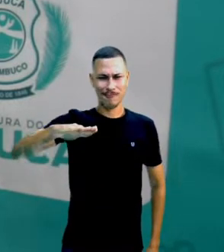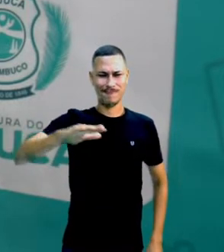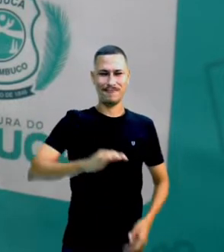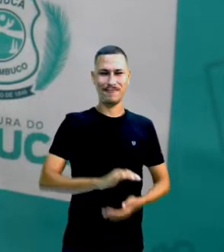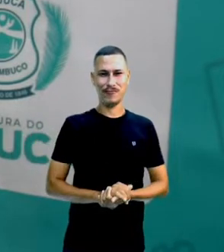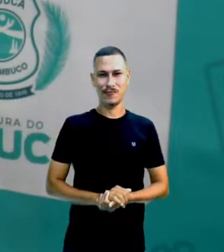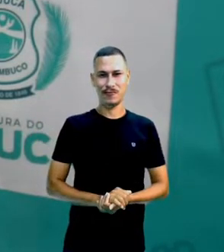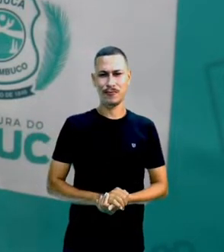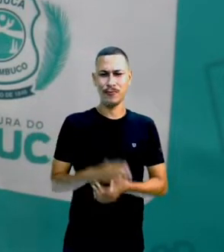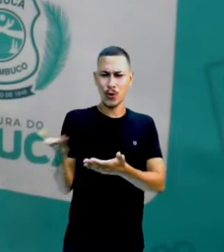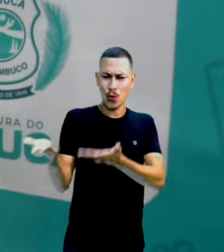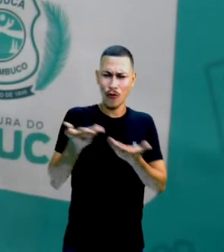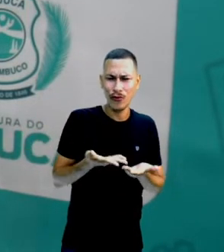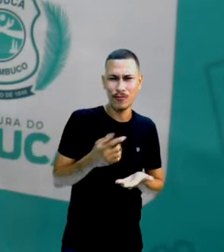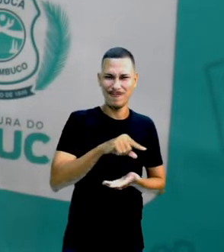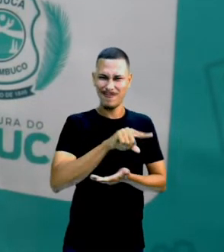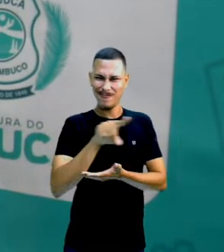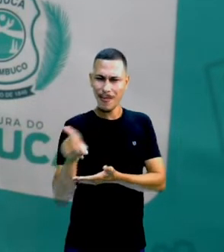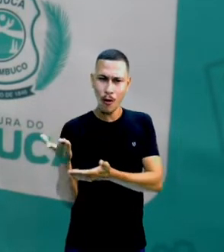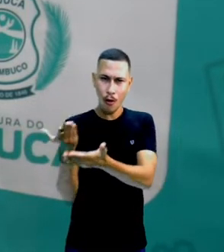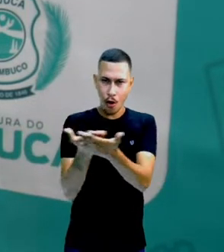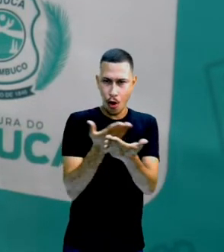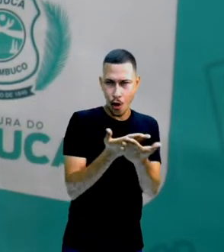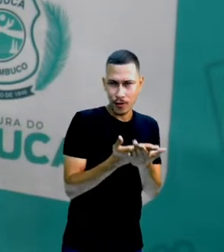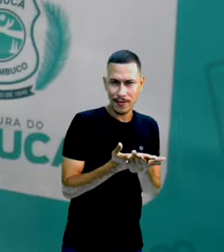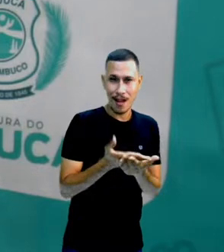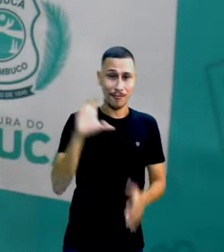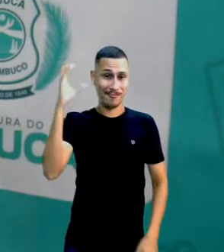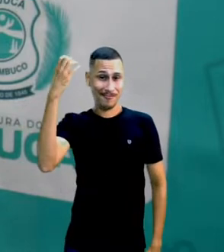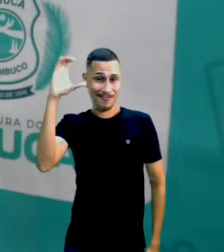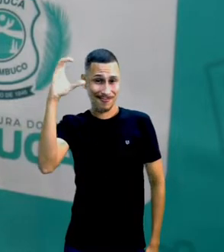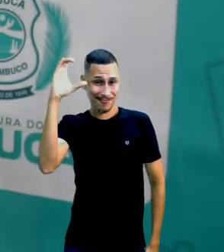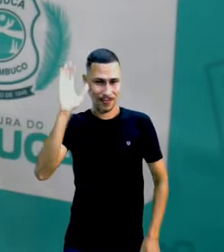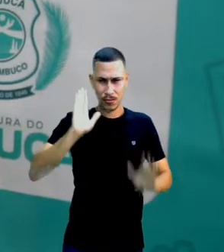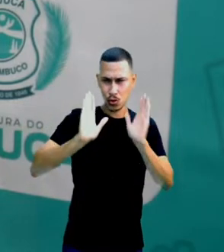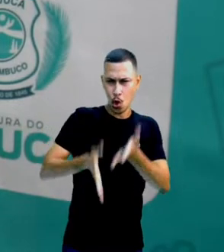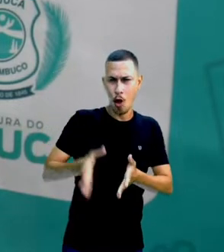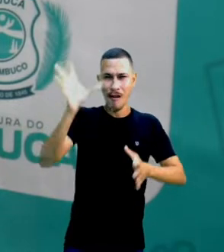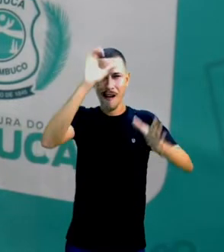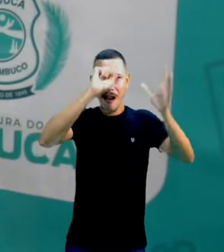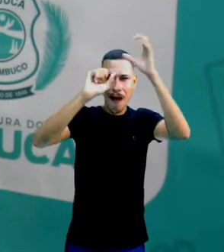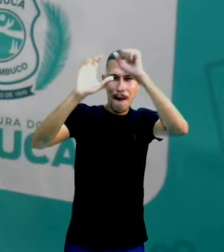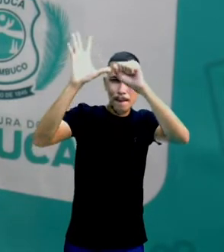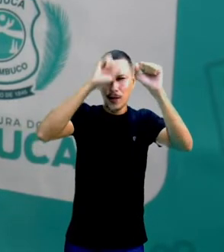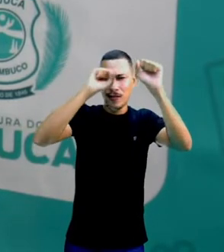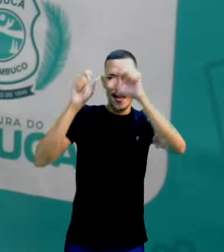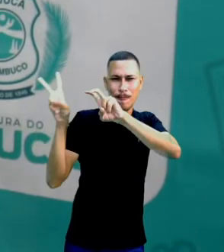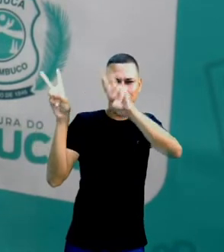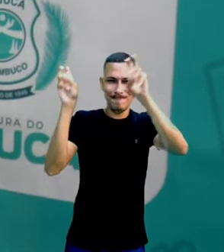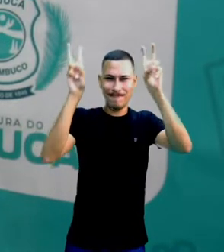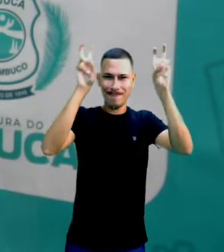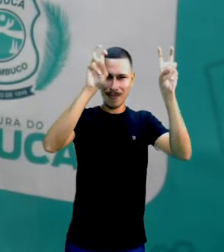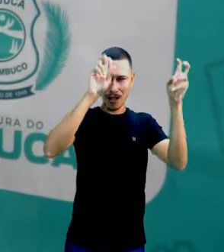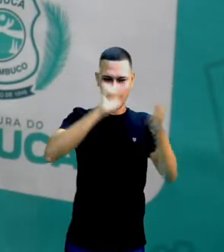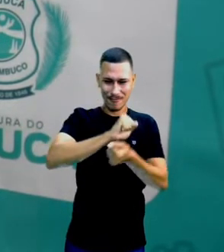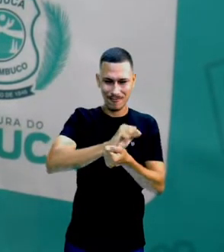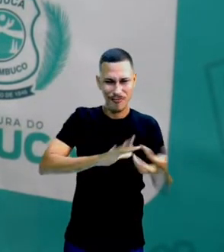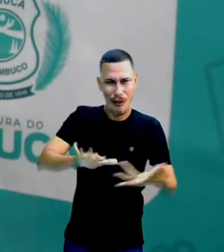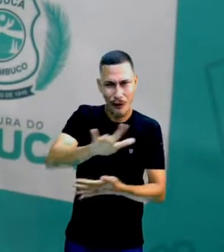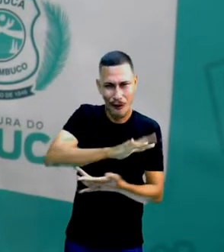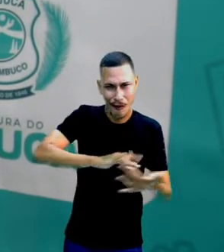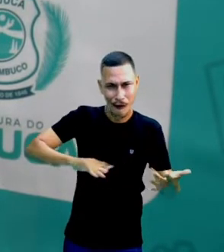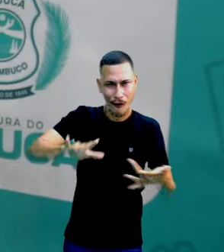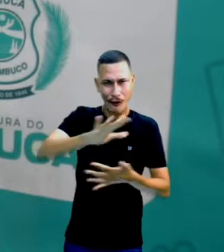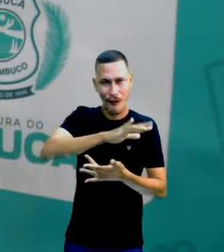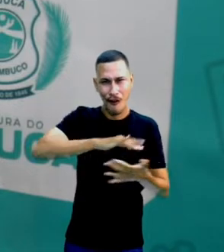E convido vocês para a nossa aula de ciências e vamos aprender hoje sobre os astros